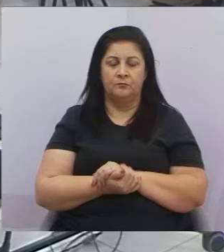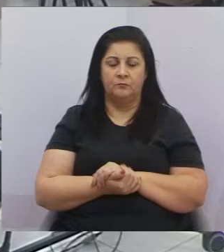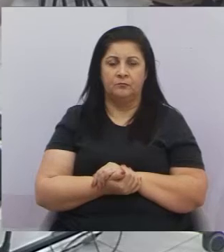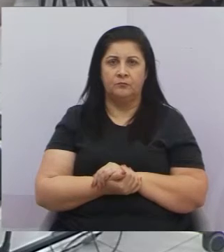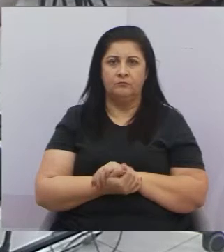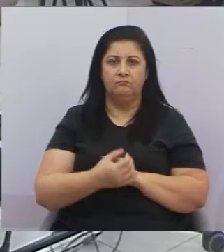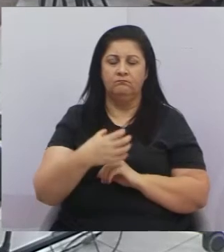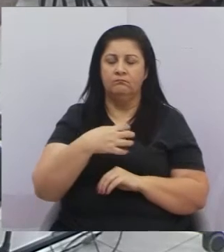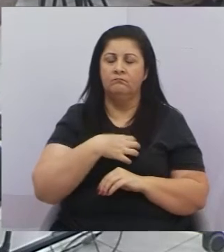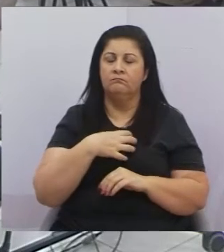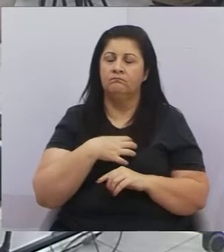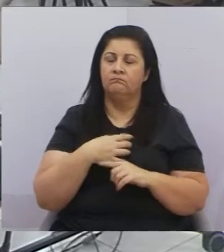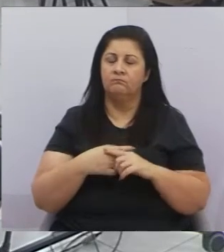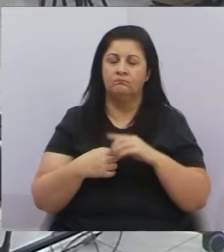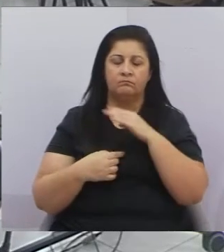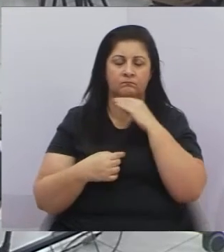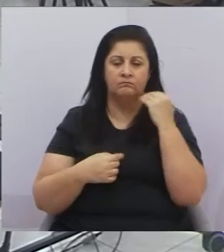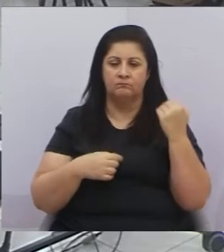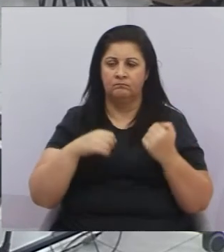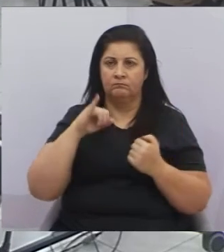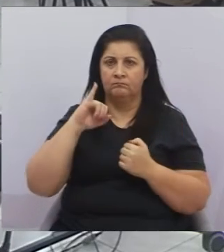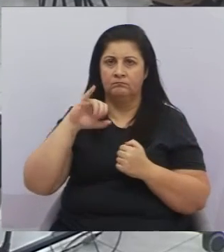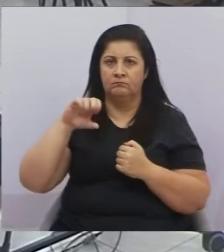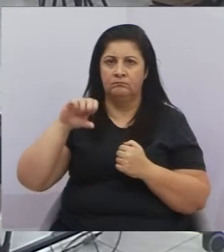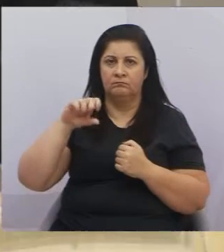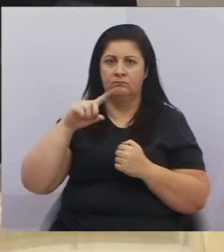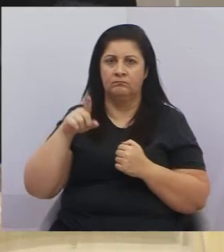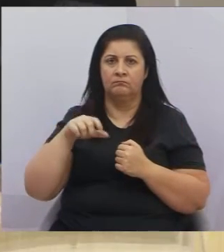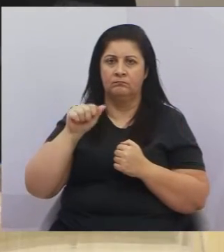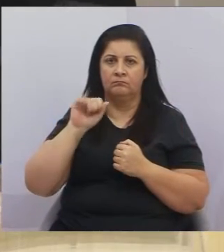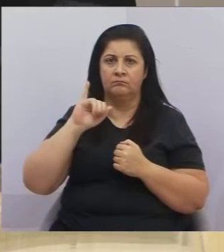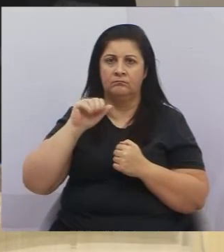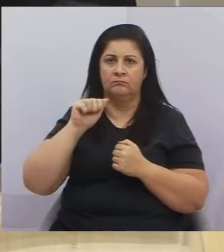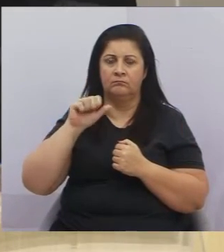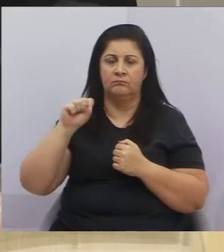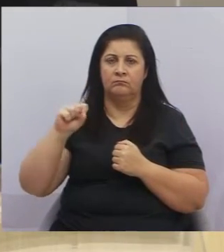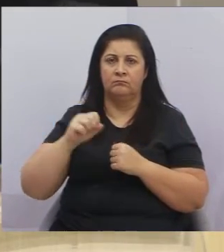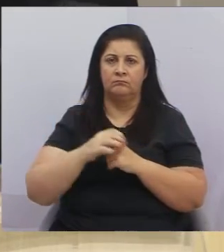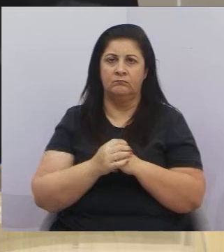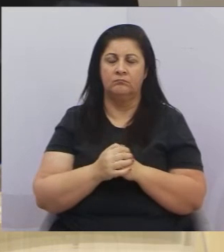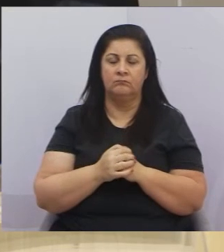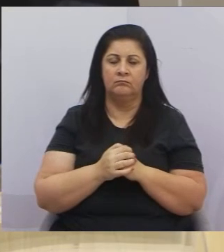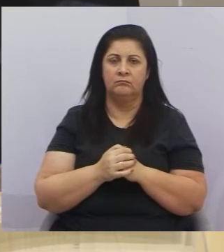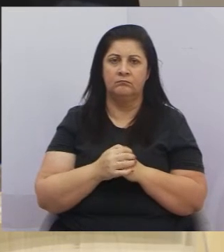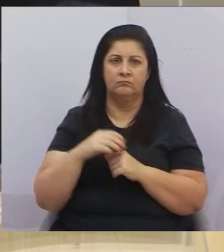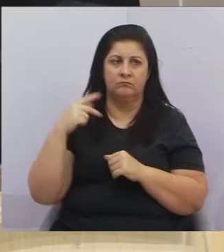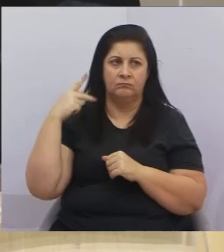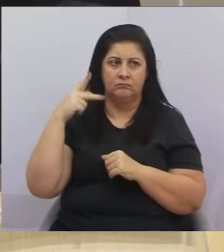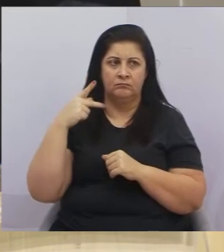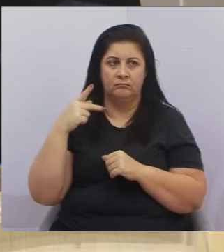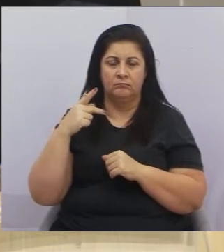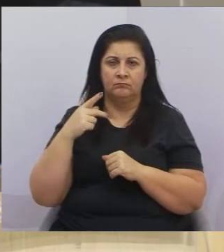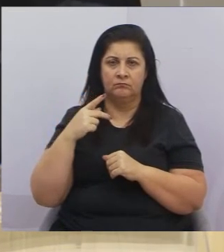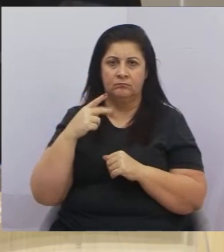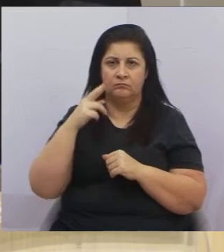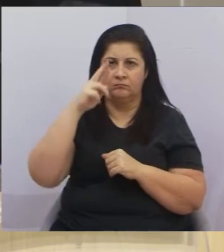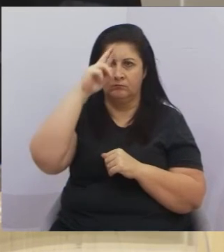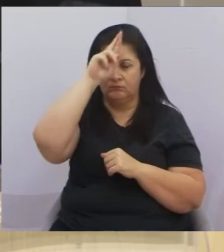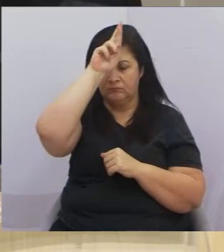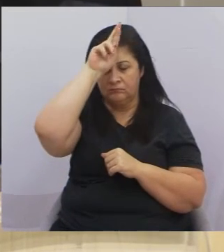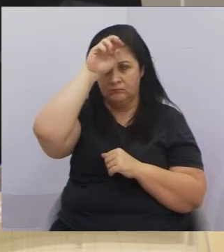Voto de pesar pelo falecimento de Isaías Barbosa da Silva. Voto formulado pelo vereador Dr. Rodrigo